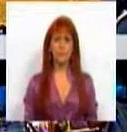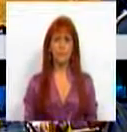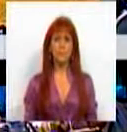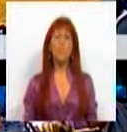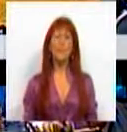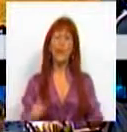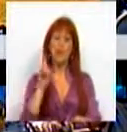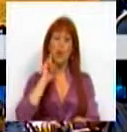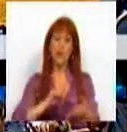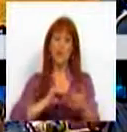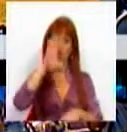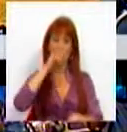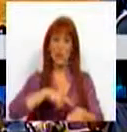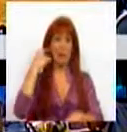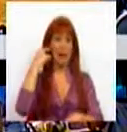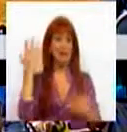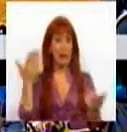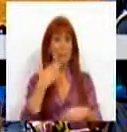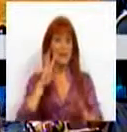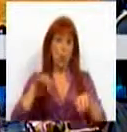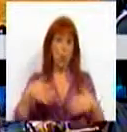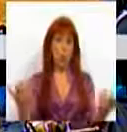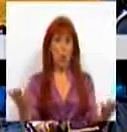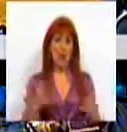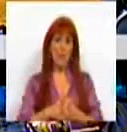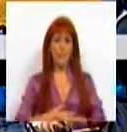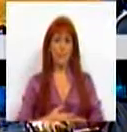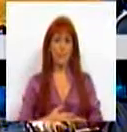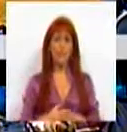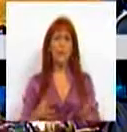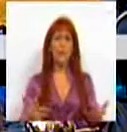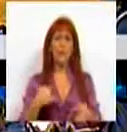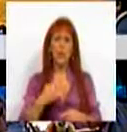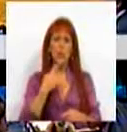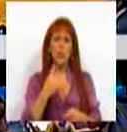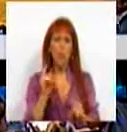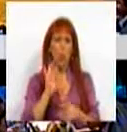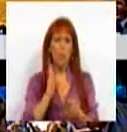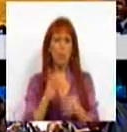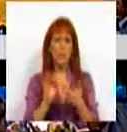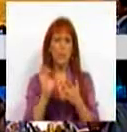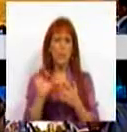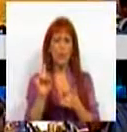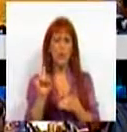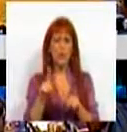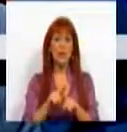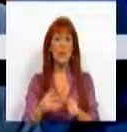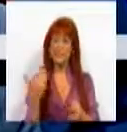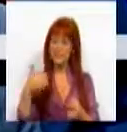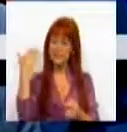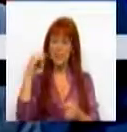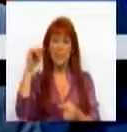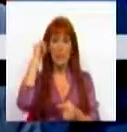não posso referir... Senhora Secretária de Estado, já ultrapassou o seu tempo. Peço que conclua. Não posso referir só uma última referência. Na